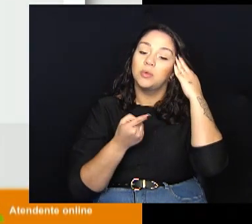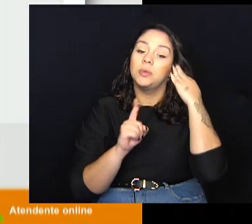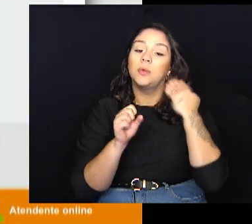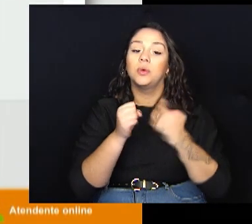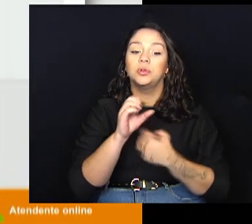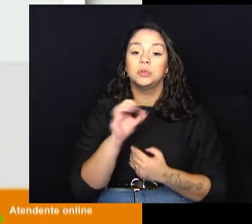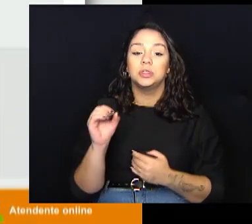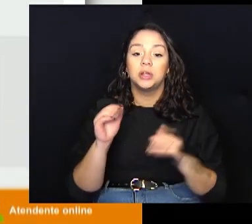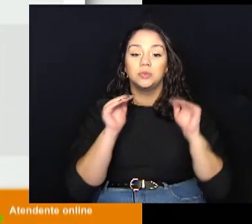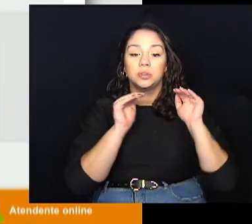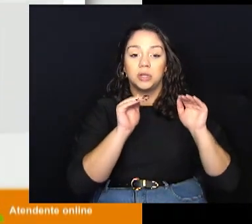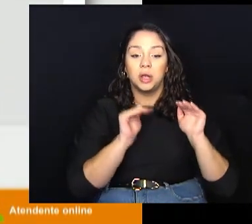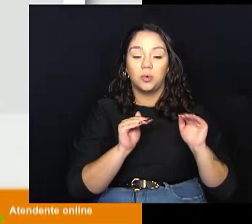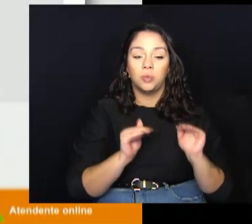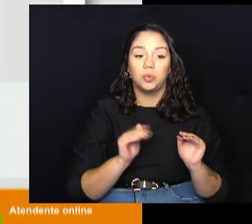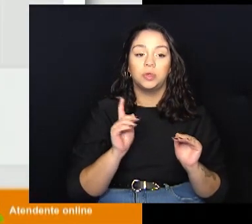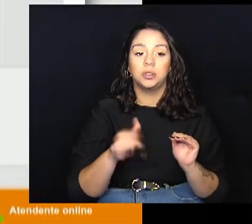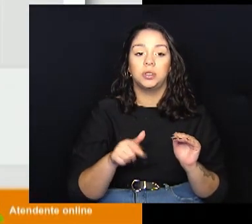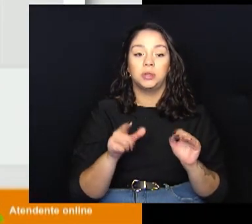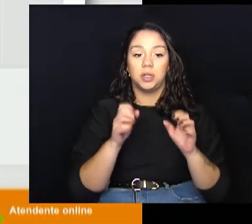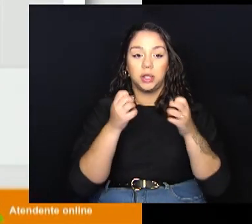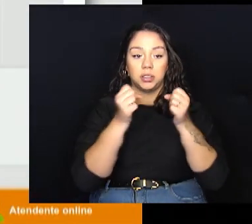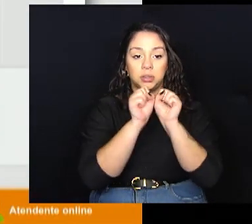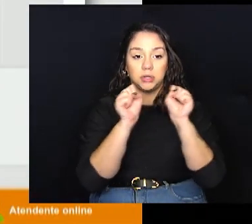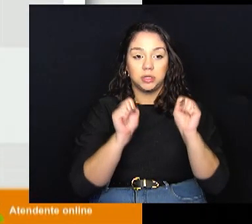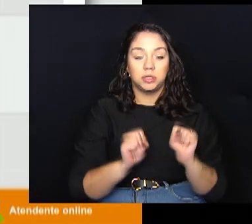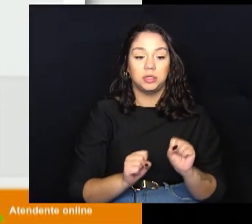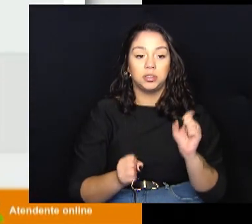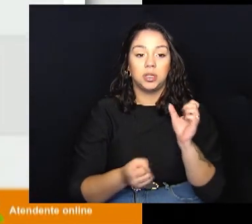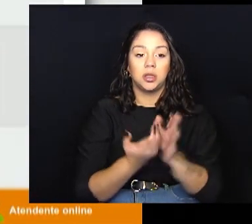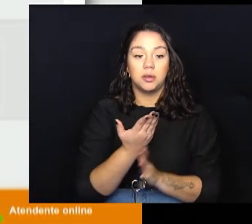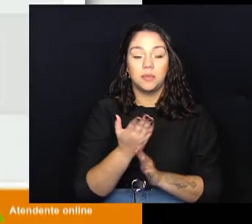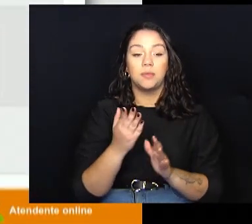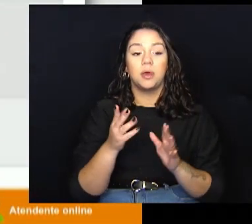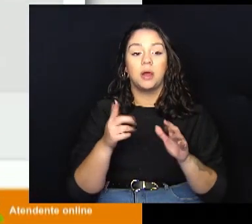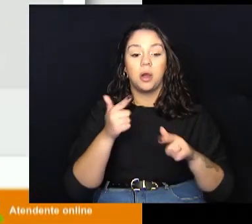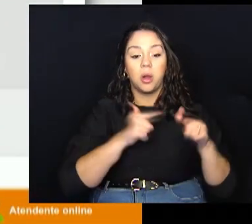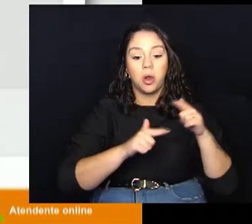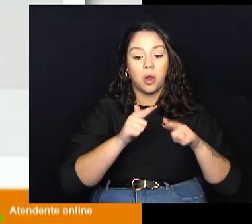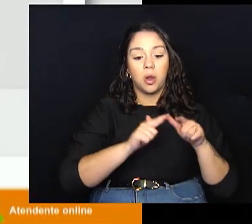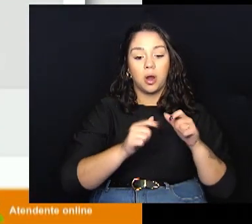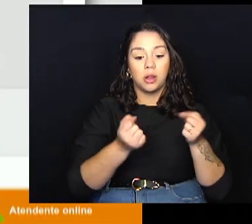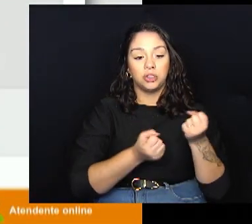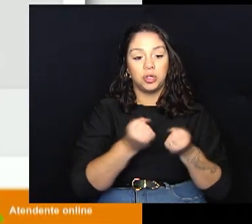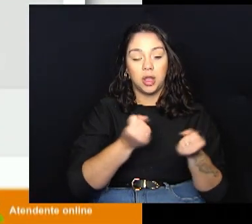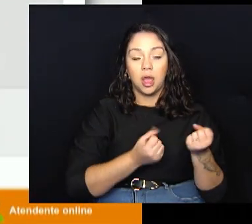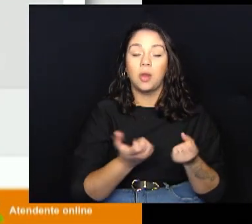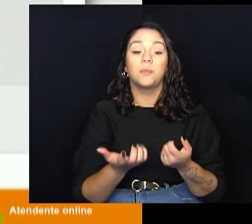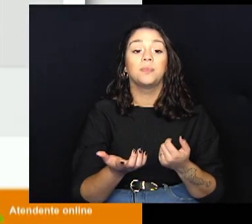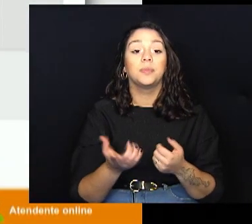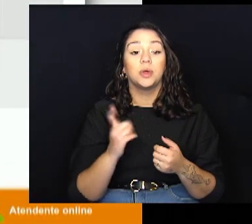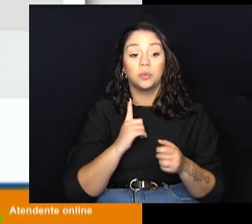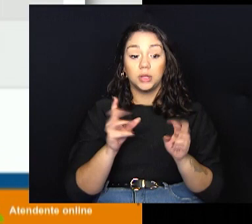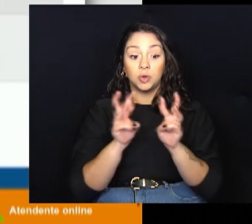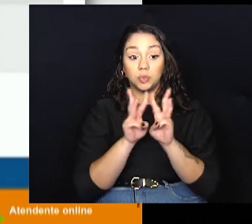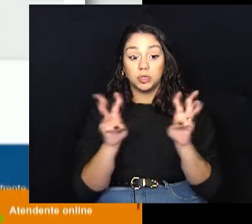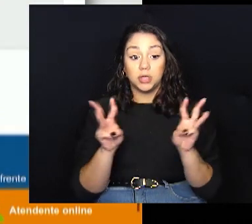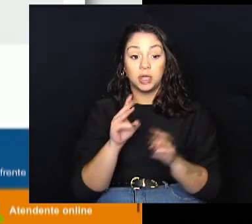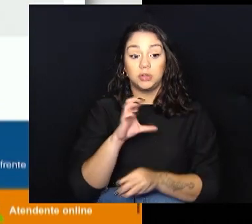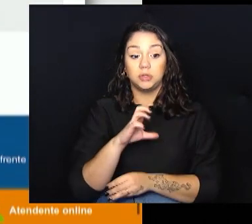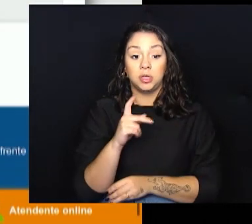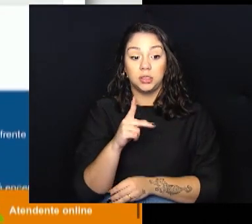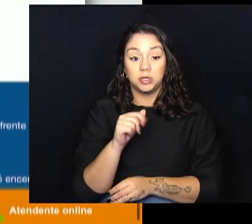estoquista para instalador de sistemas lavador de veículos E aí Segue então Ó você vem aqui no site